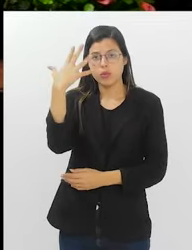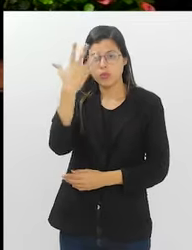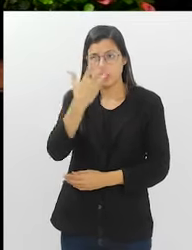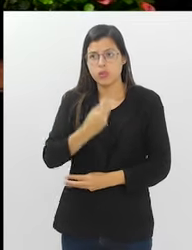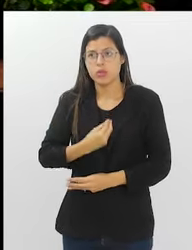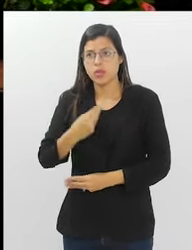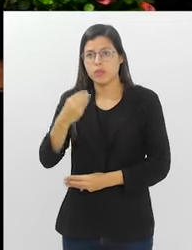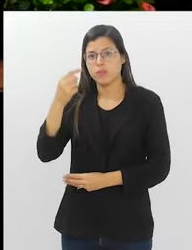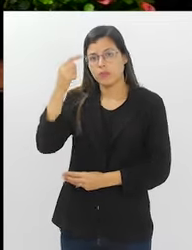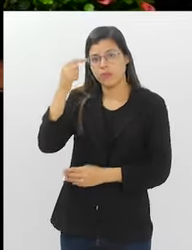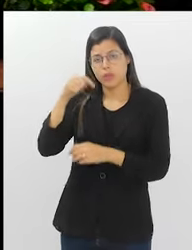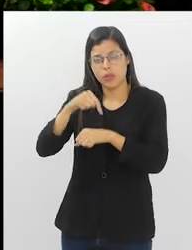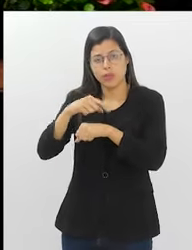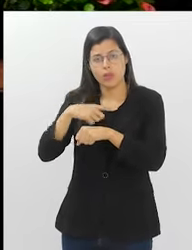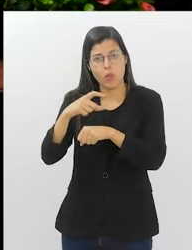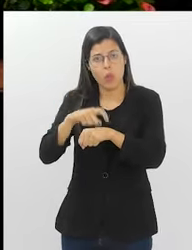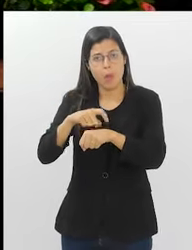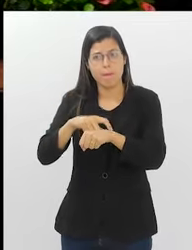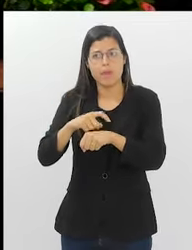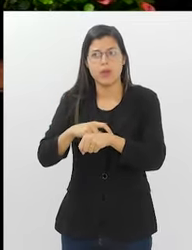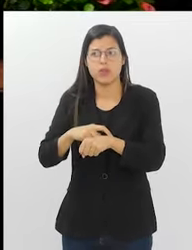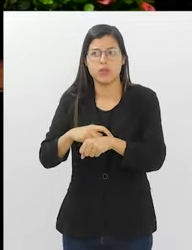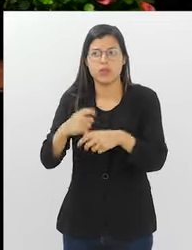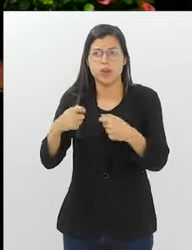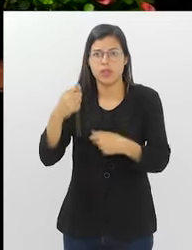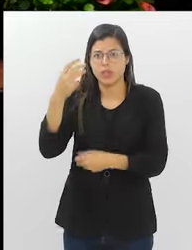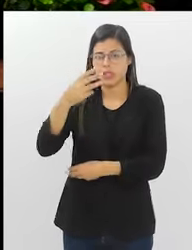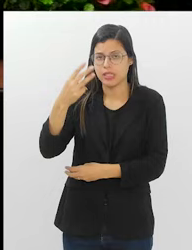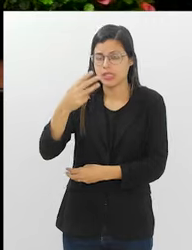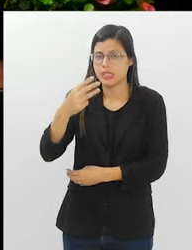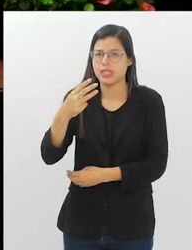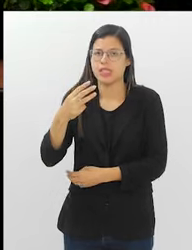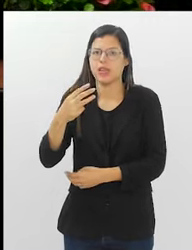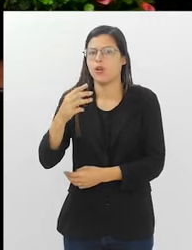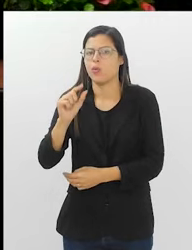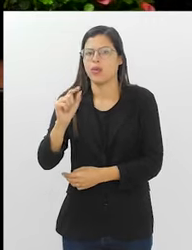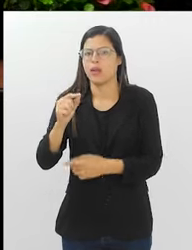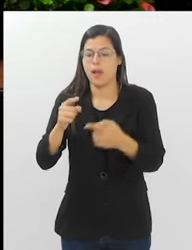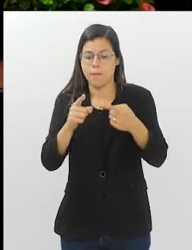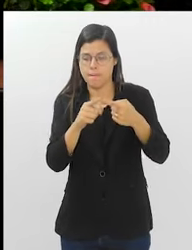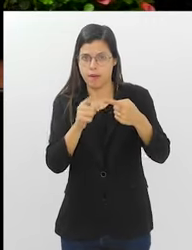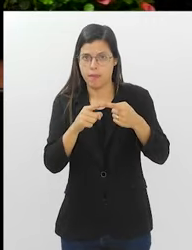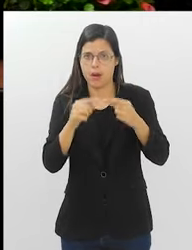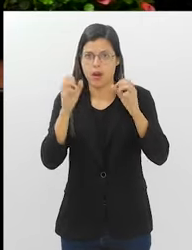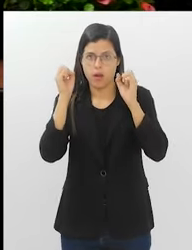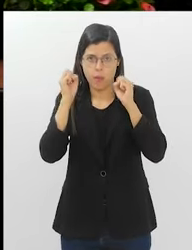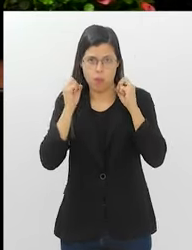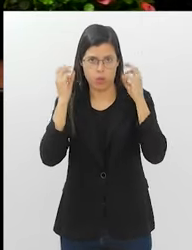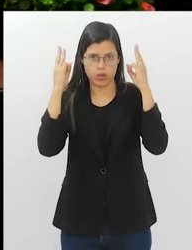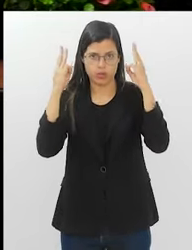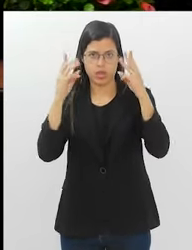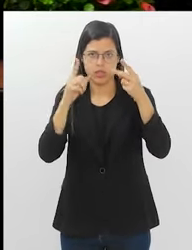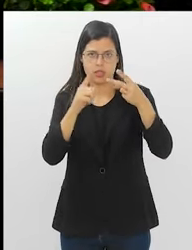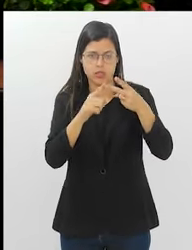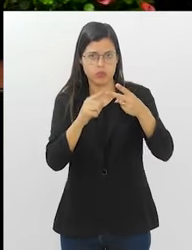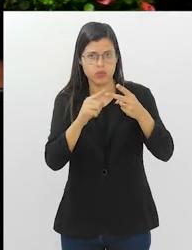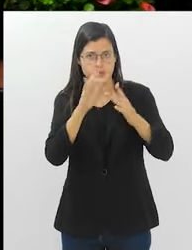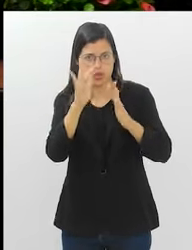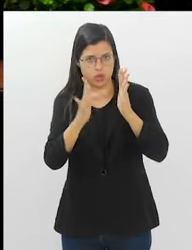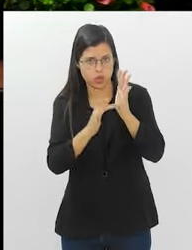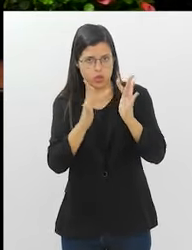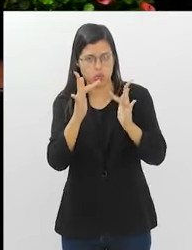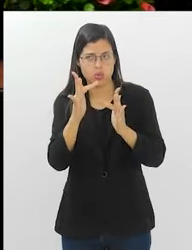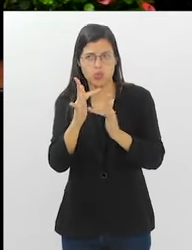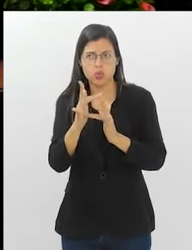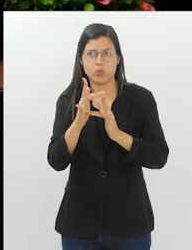vir à humanidade a terceira revelação. Assim nós entendemos. Moisés, a primeira, a segunda, com Jesus,